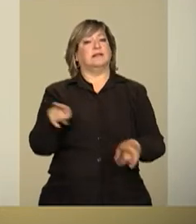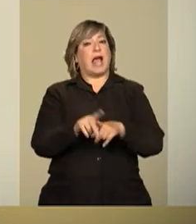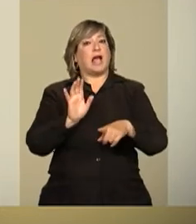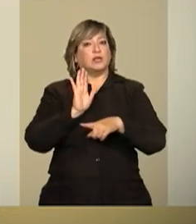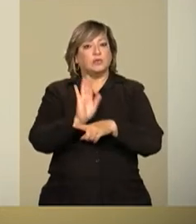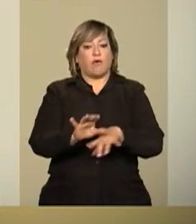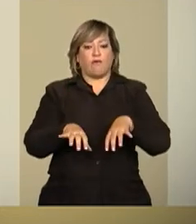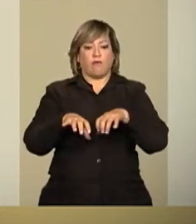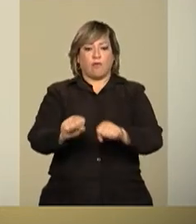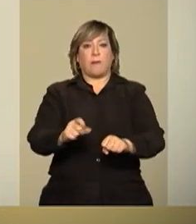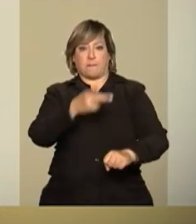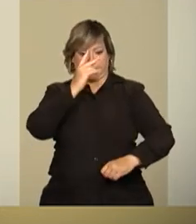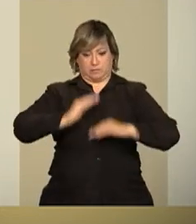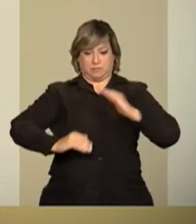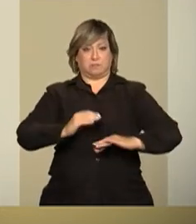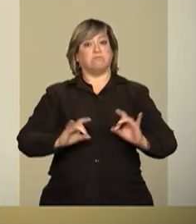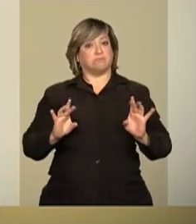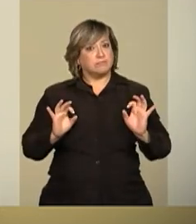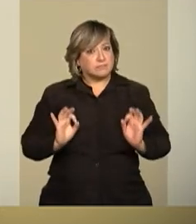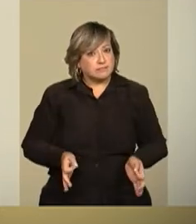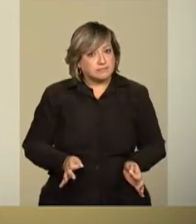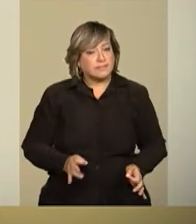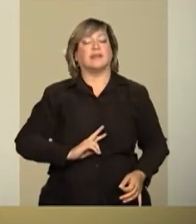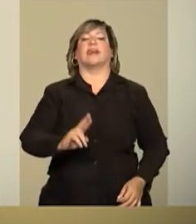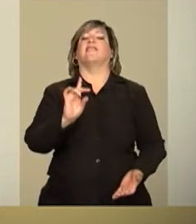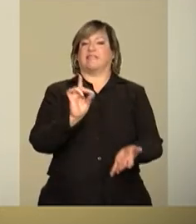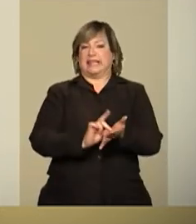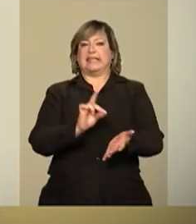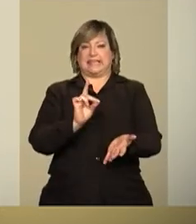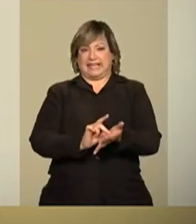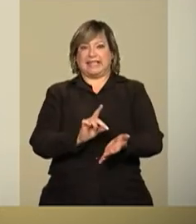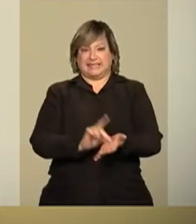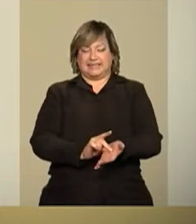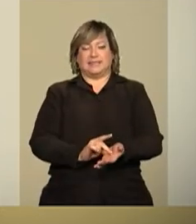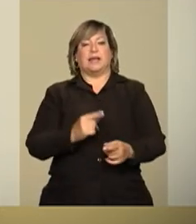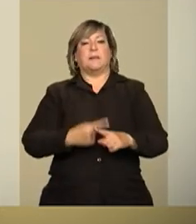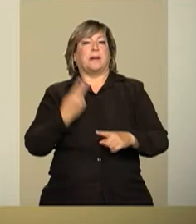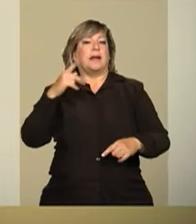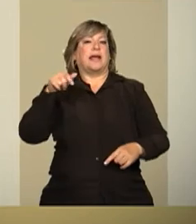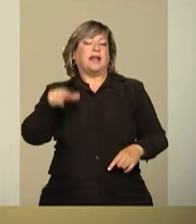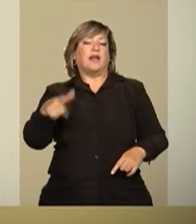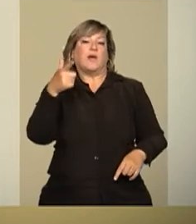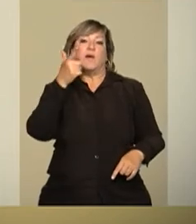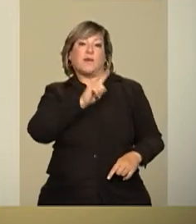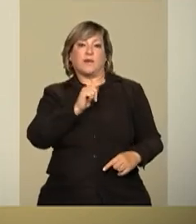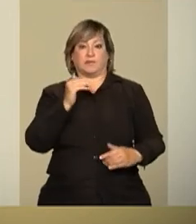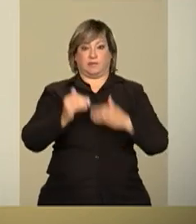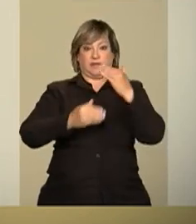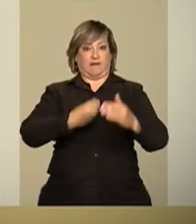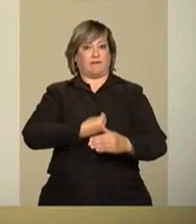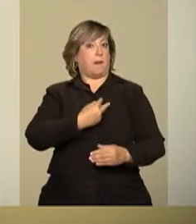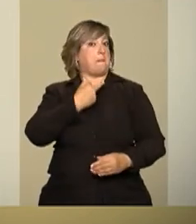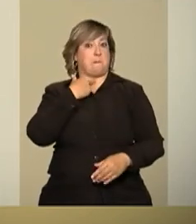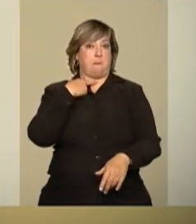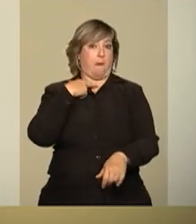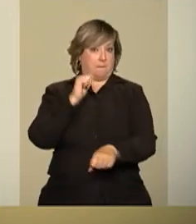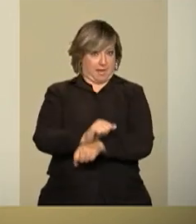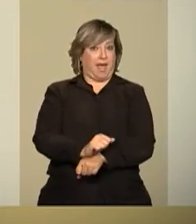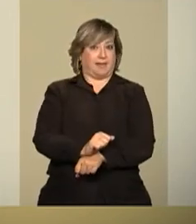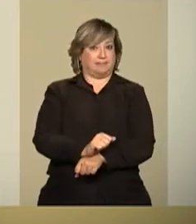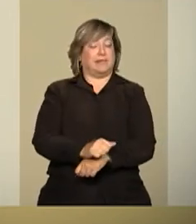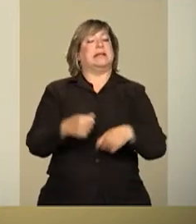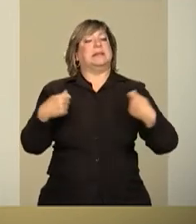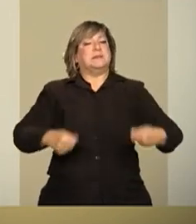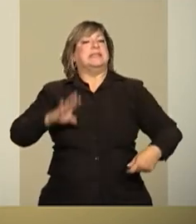ajuda a formar mão de obra especializada não é É verdade Max para progredir na vida ninguém pode parar então e